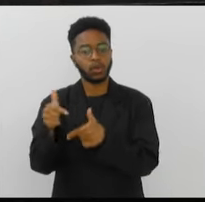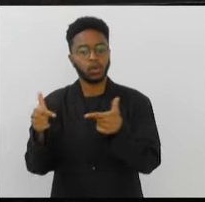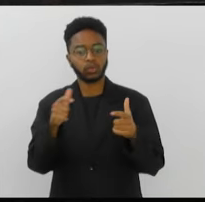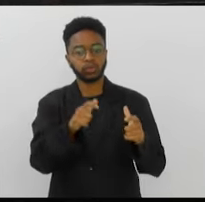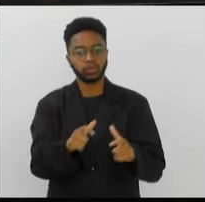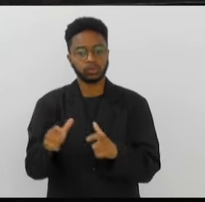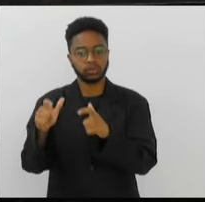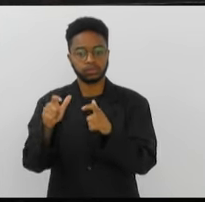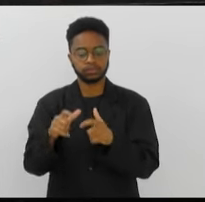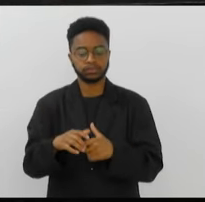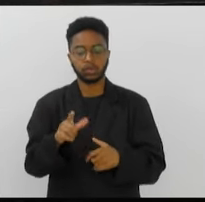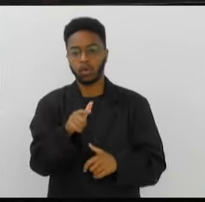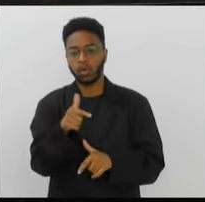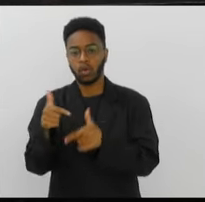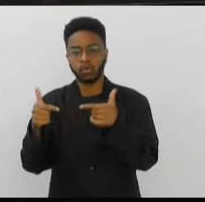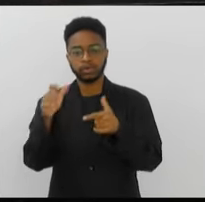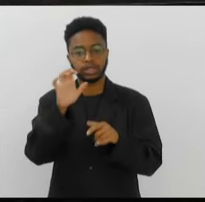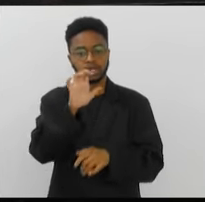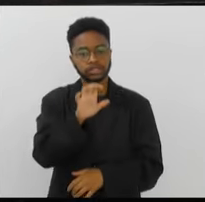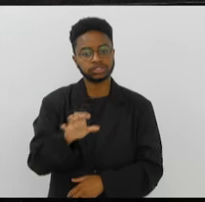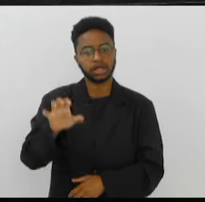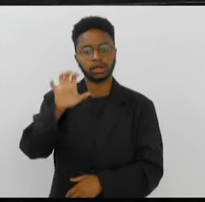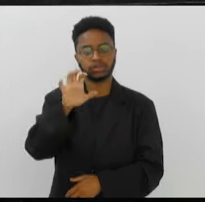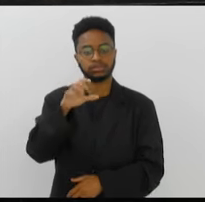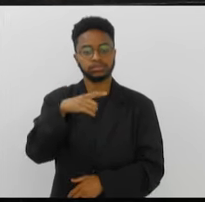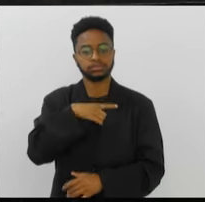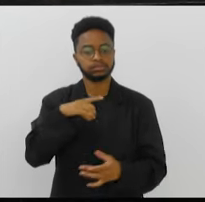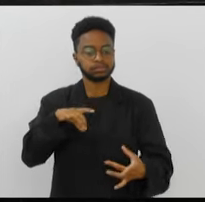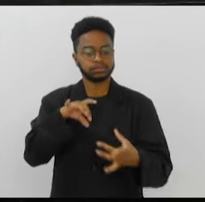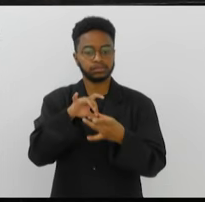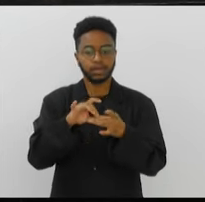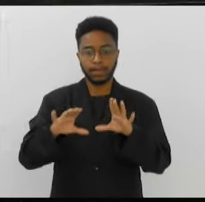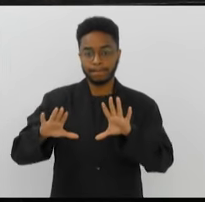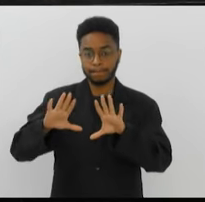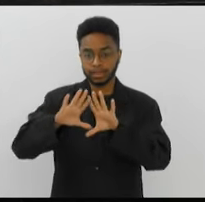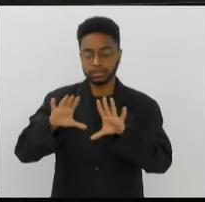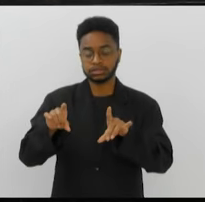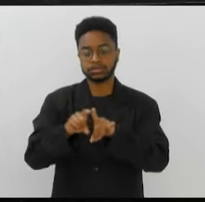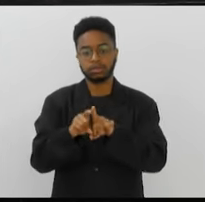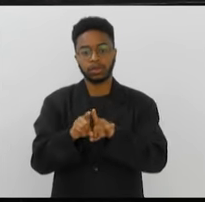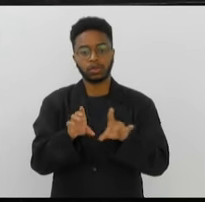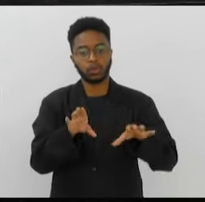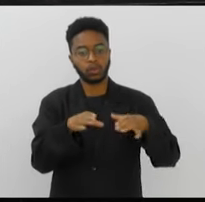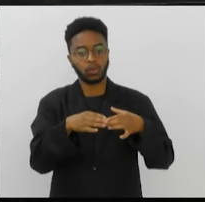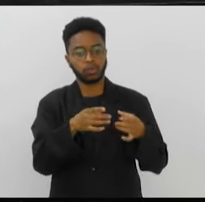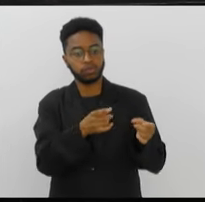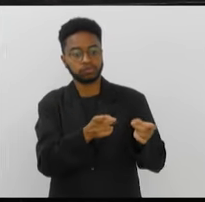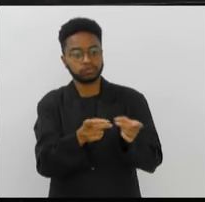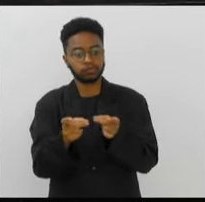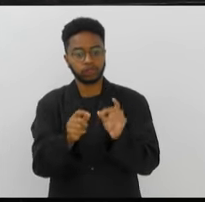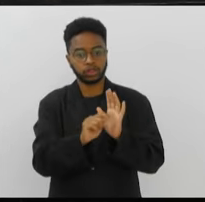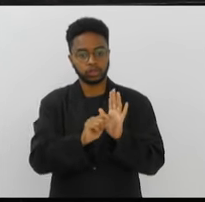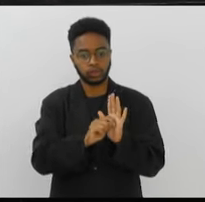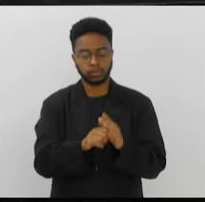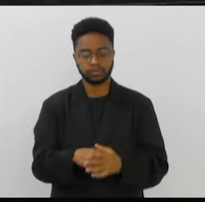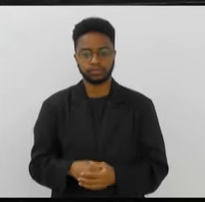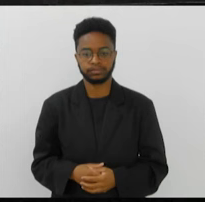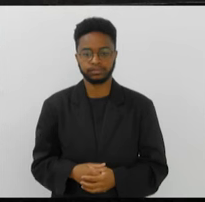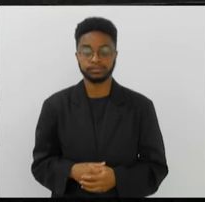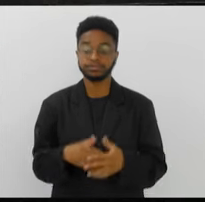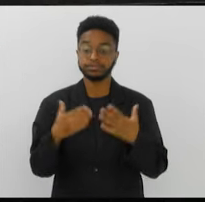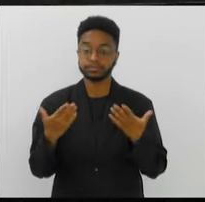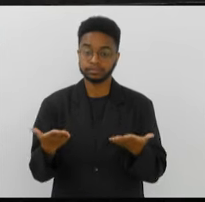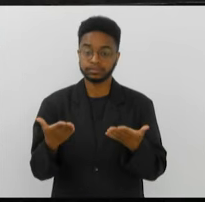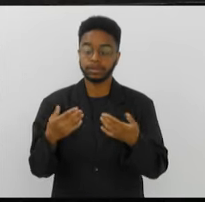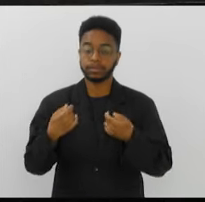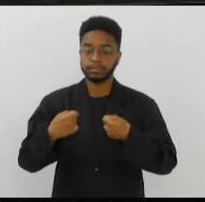unidades da federação, entre milícia e narcotráfico. Então, é preciso também aqui